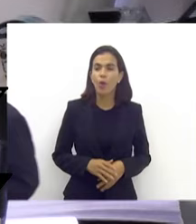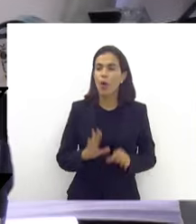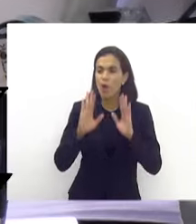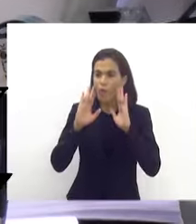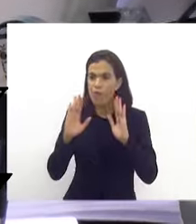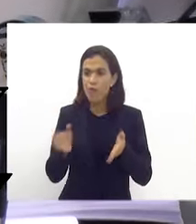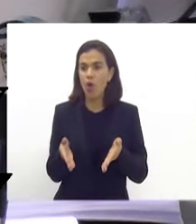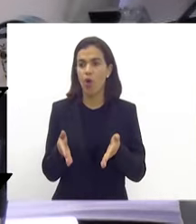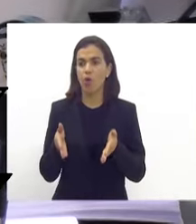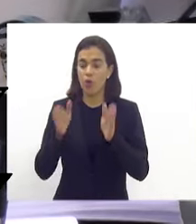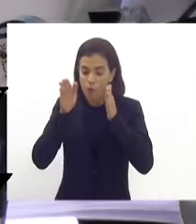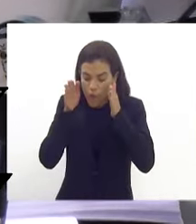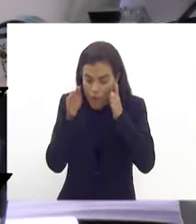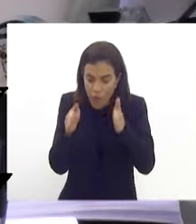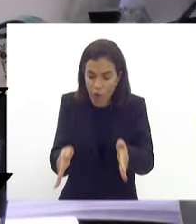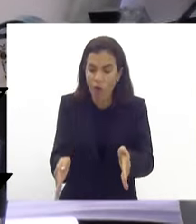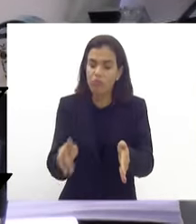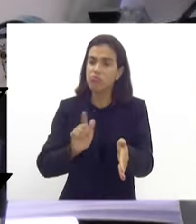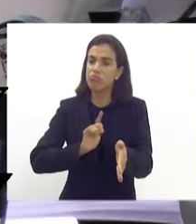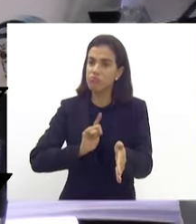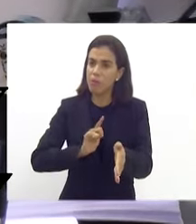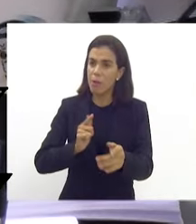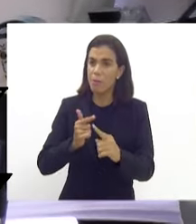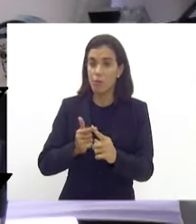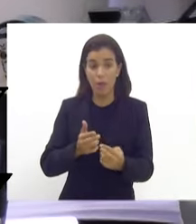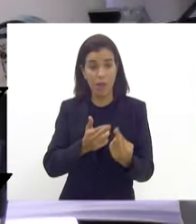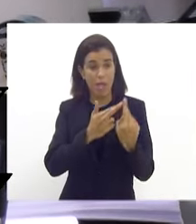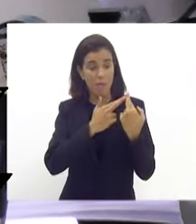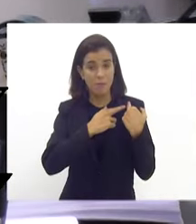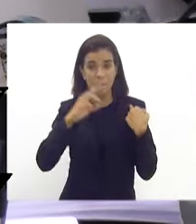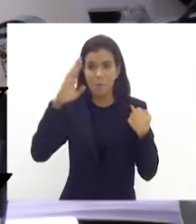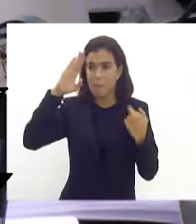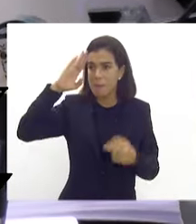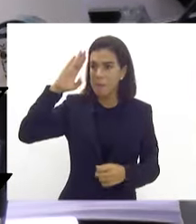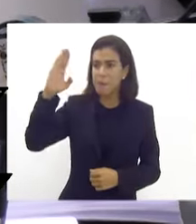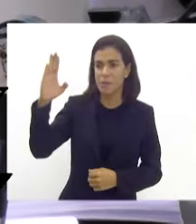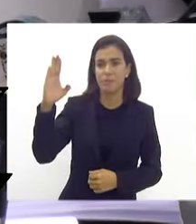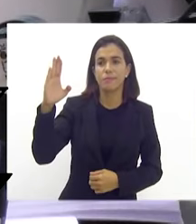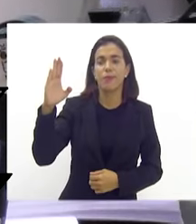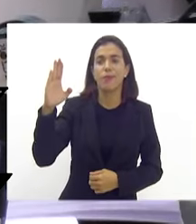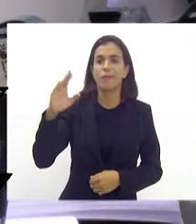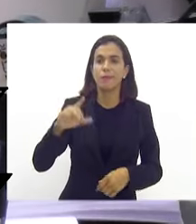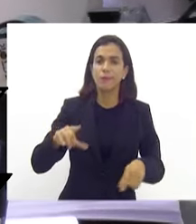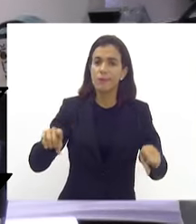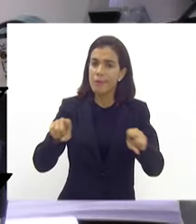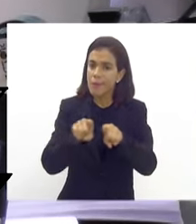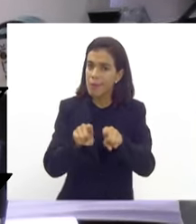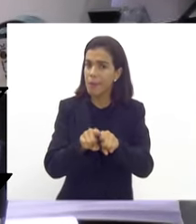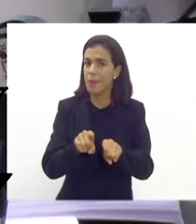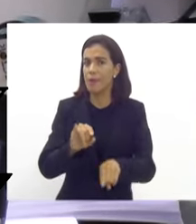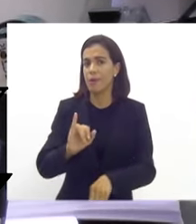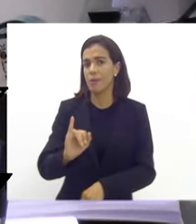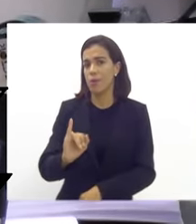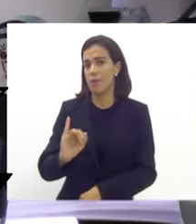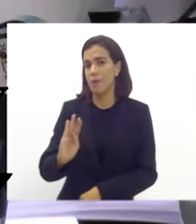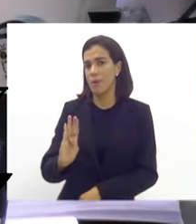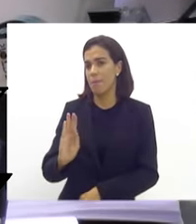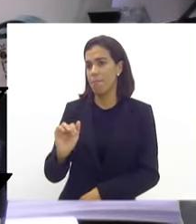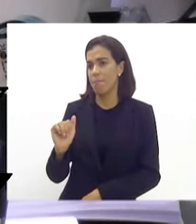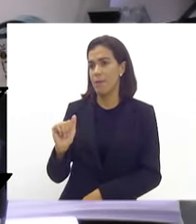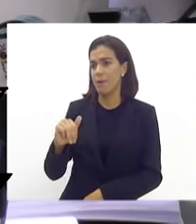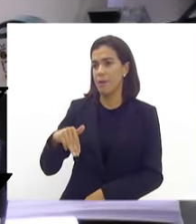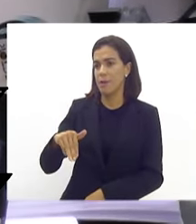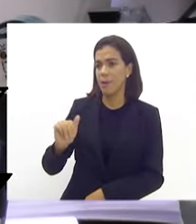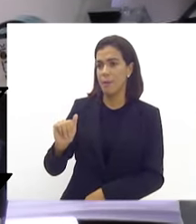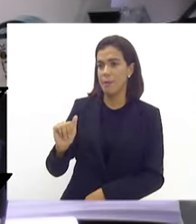problema e o foco existe porque a responsabilidade principal é também do Ibama o Ibama